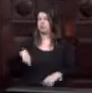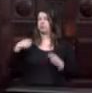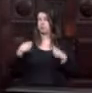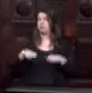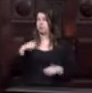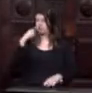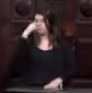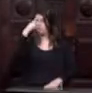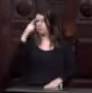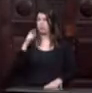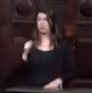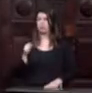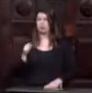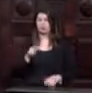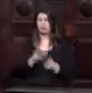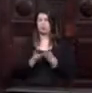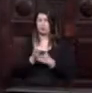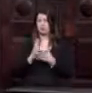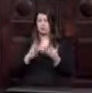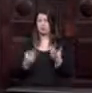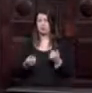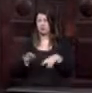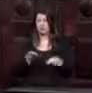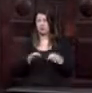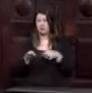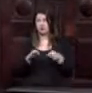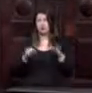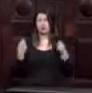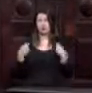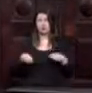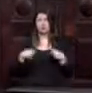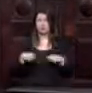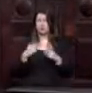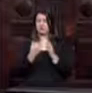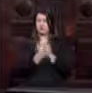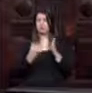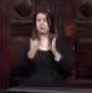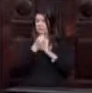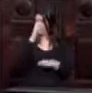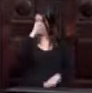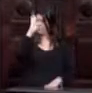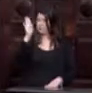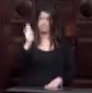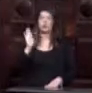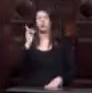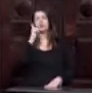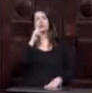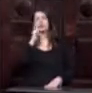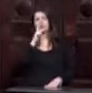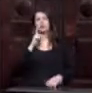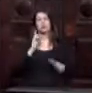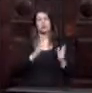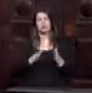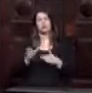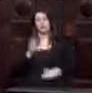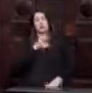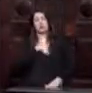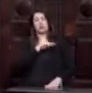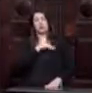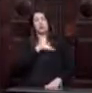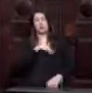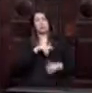que a aprovação desse projeto seria fundamental para colocar em dia os salários